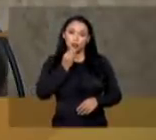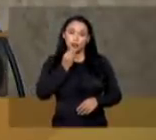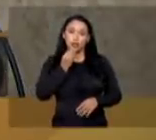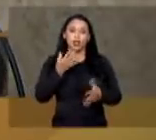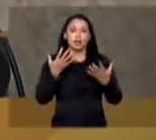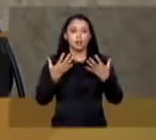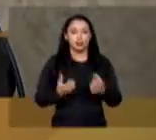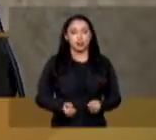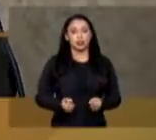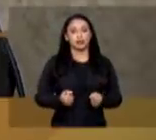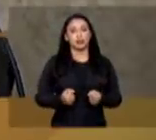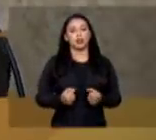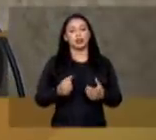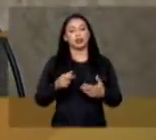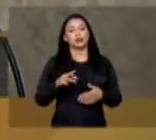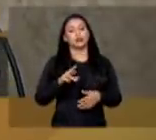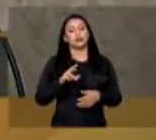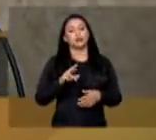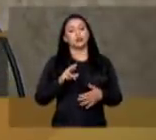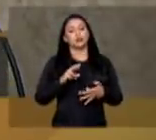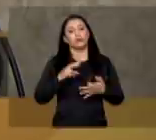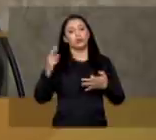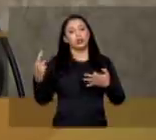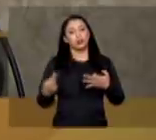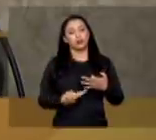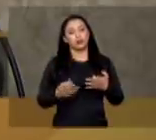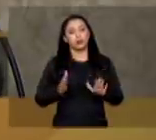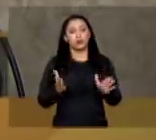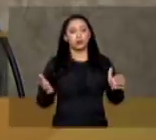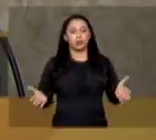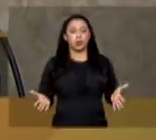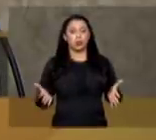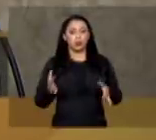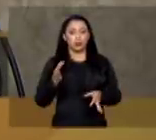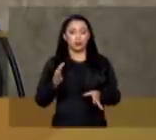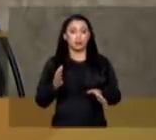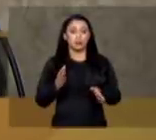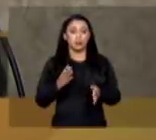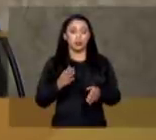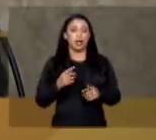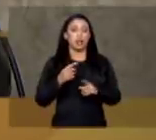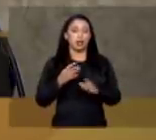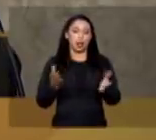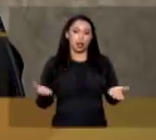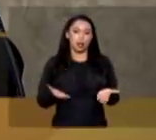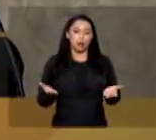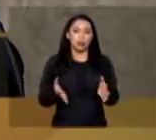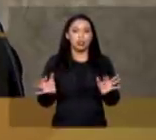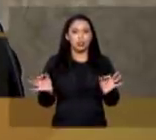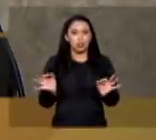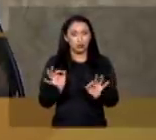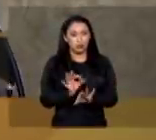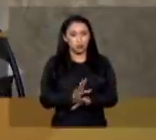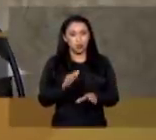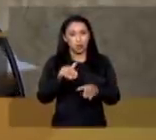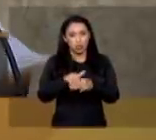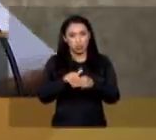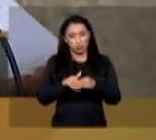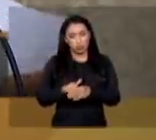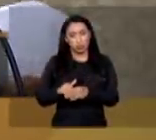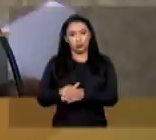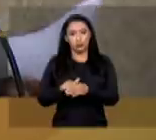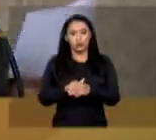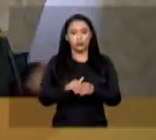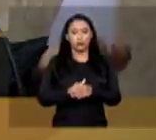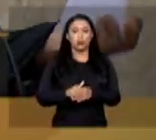recurso. Com isso, então, eu concluo essa parte remanescente que os eminentes ministros